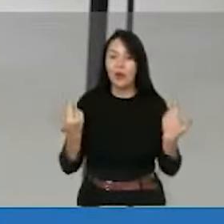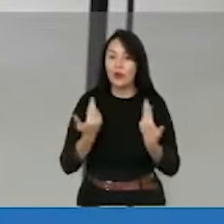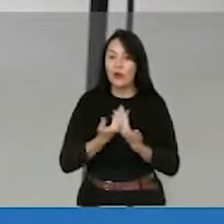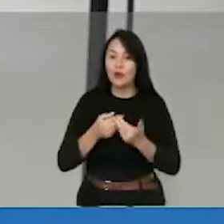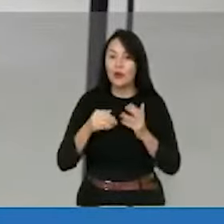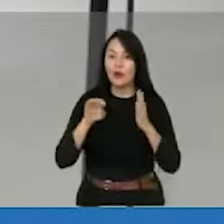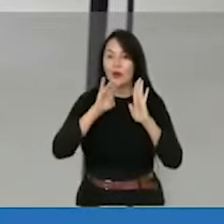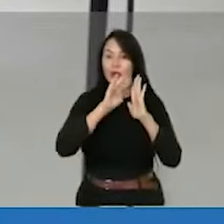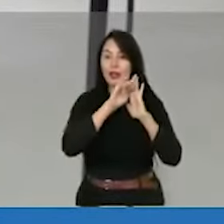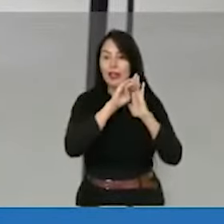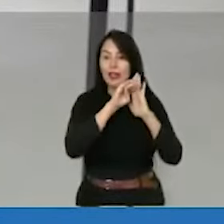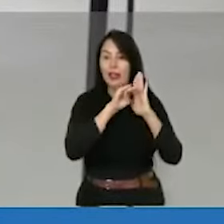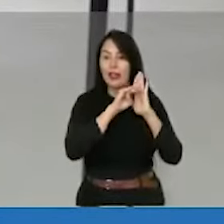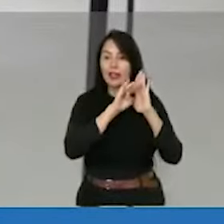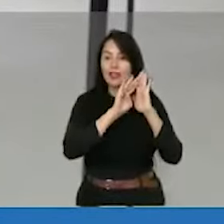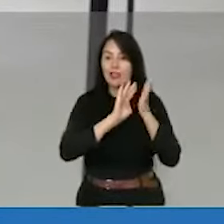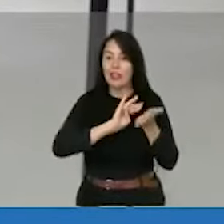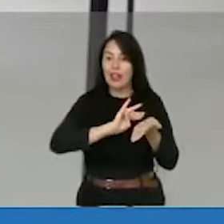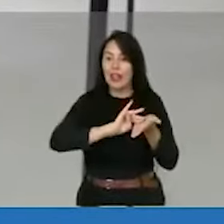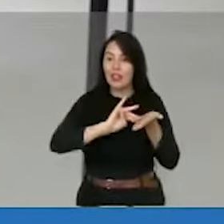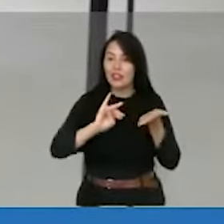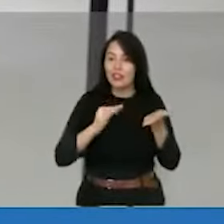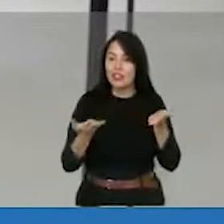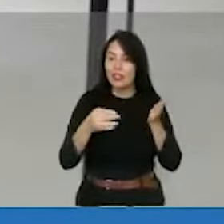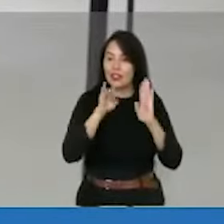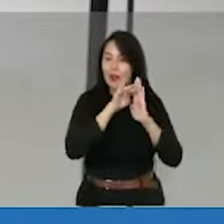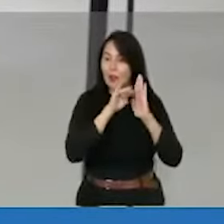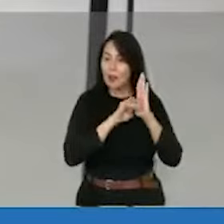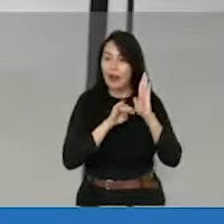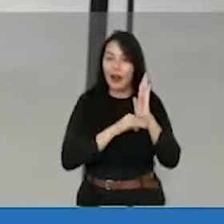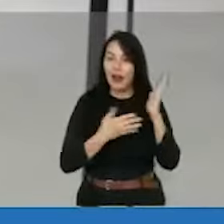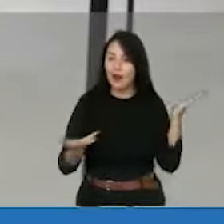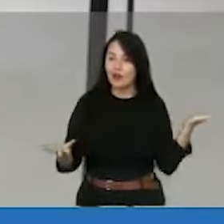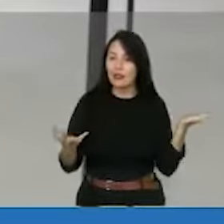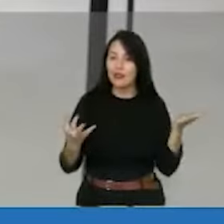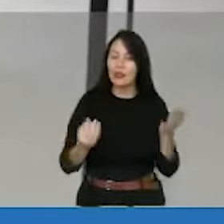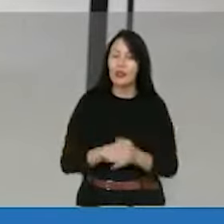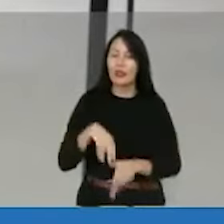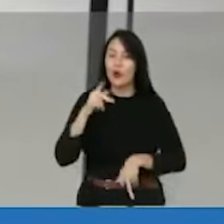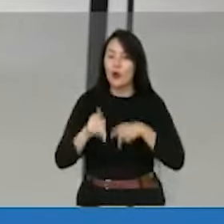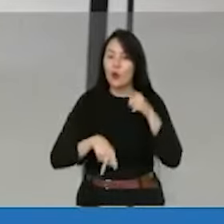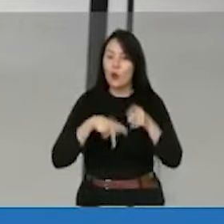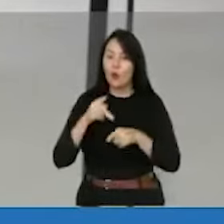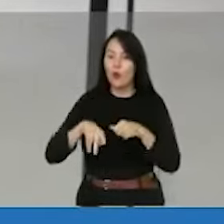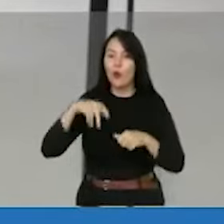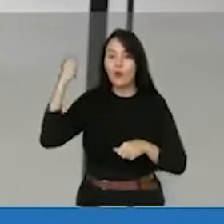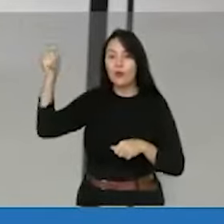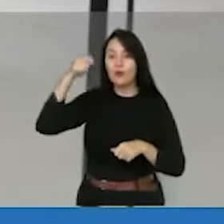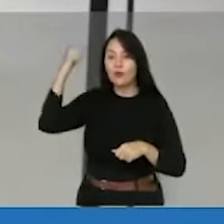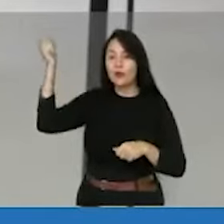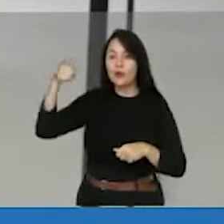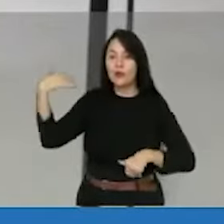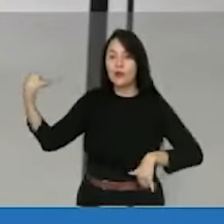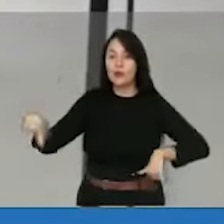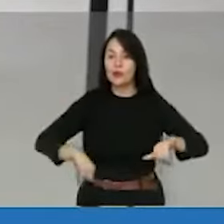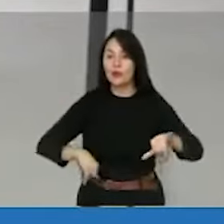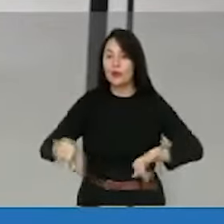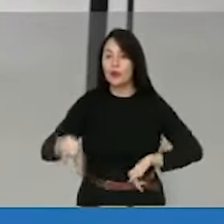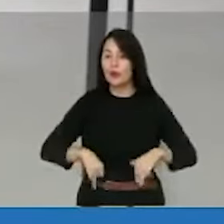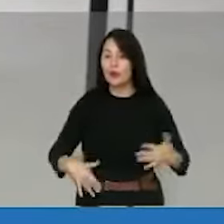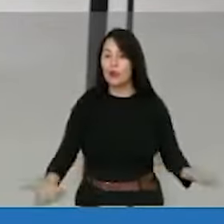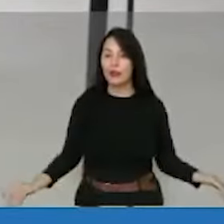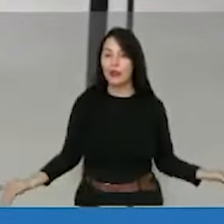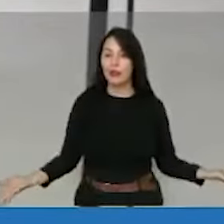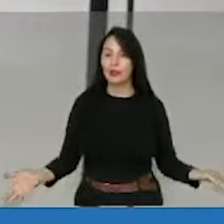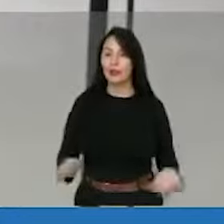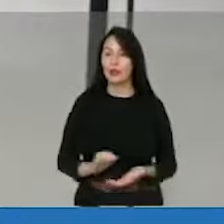essa sessão? Ou seja, este projeto quer deixar o povo do Rio Grande do Sul sem a continuidade das